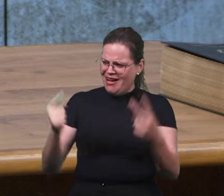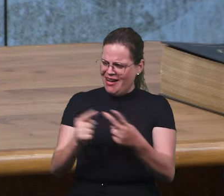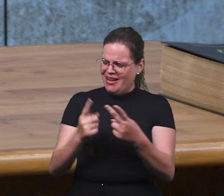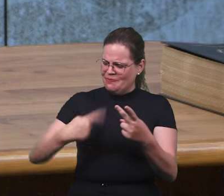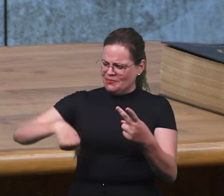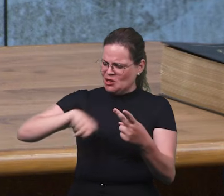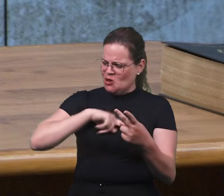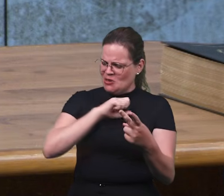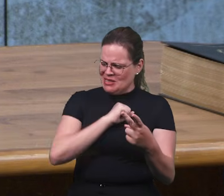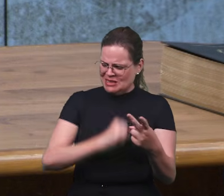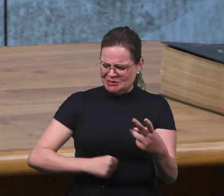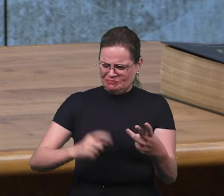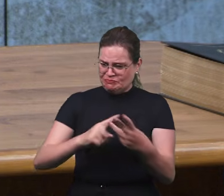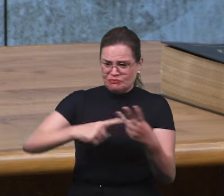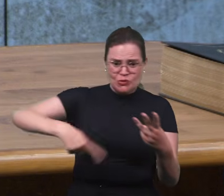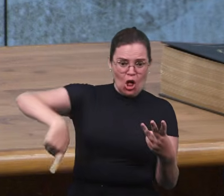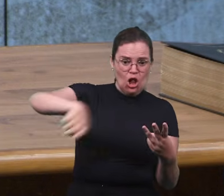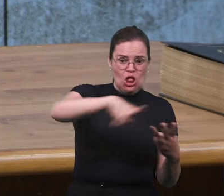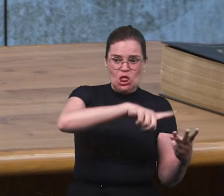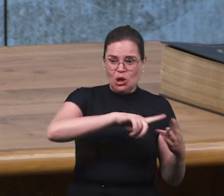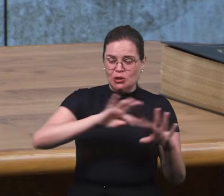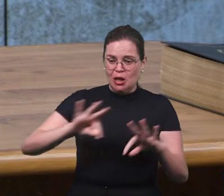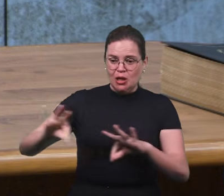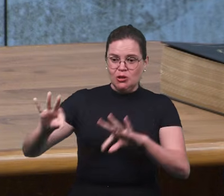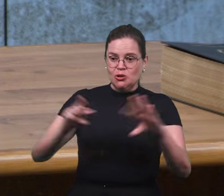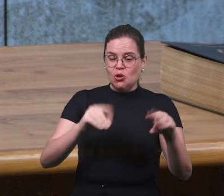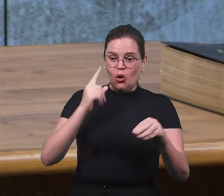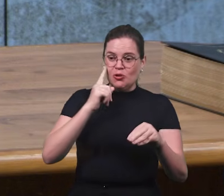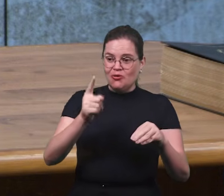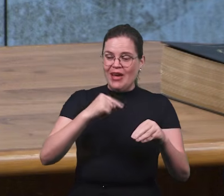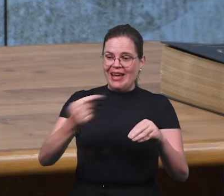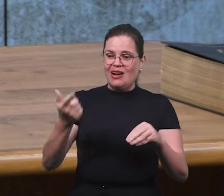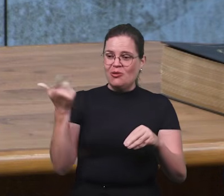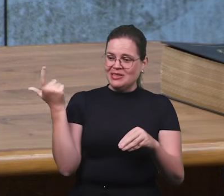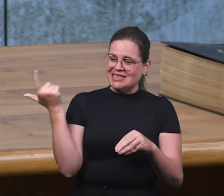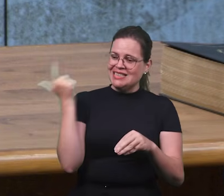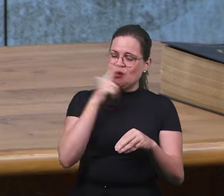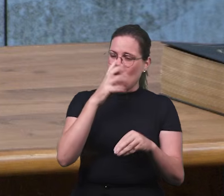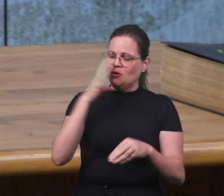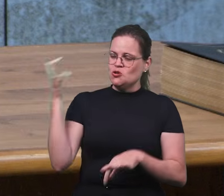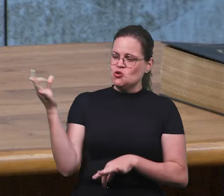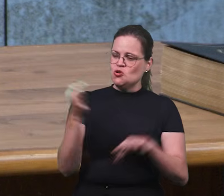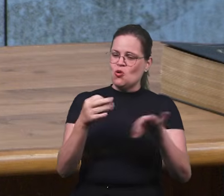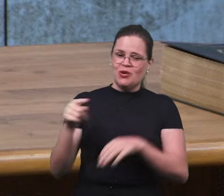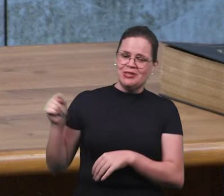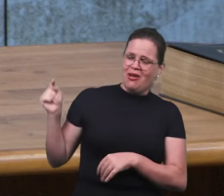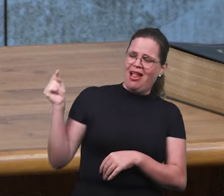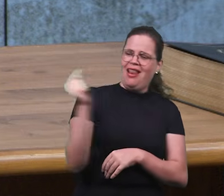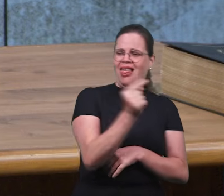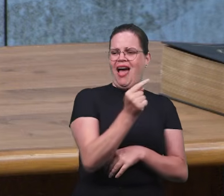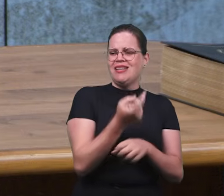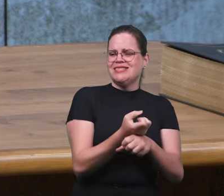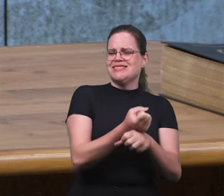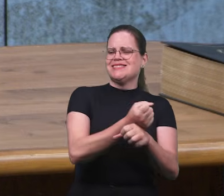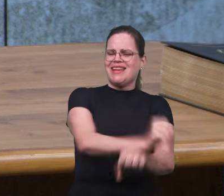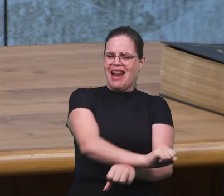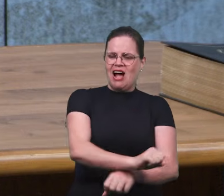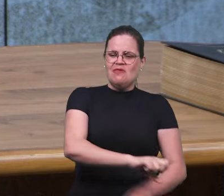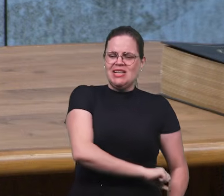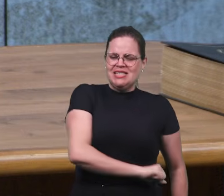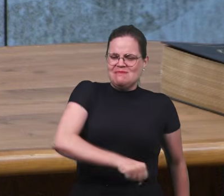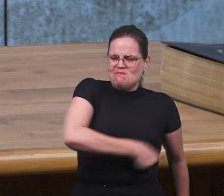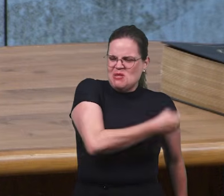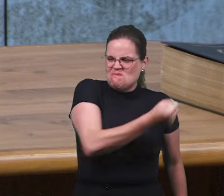nossos sacerdotes, na mão dos reis das terras, à espada, ao cativeiro e ao roubo